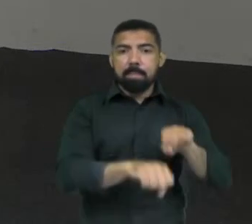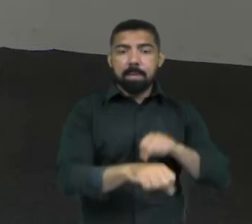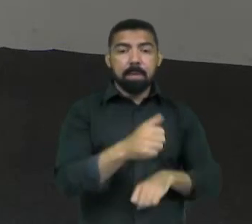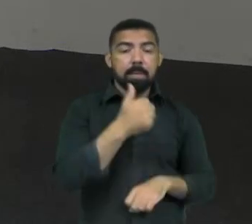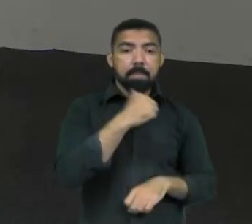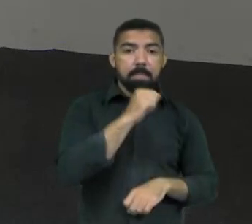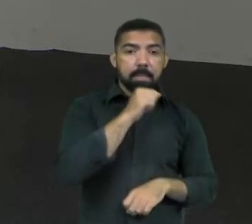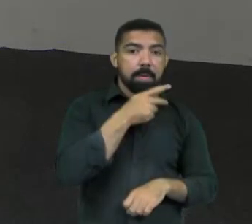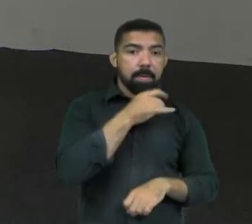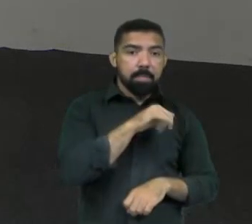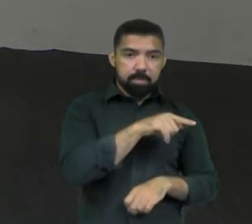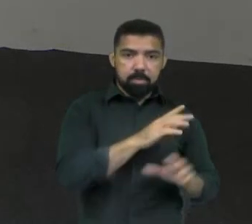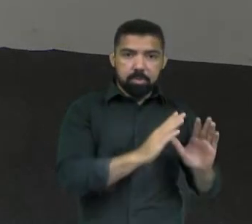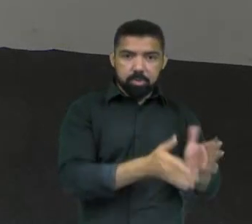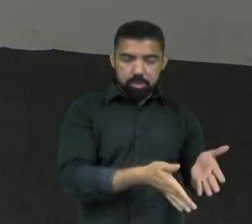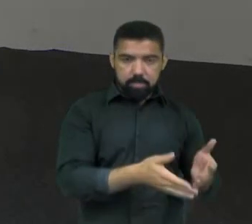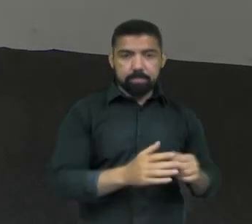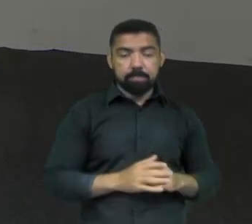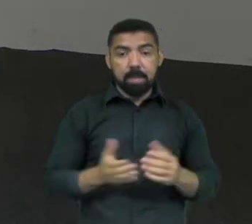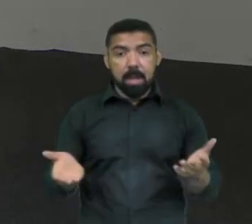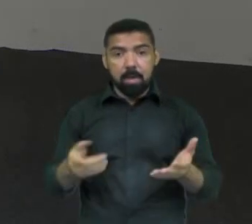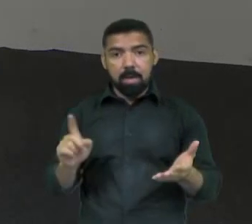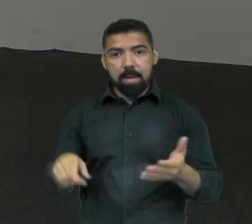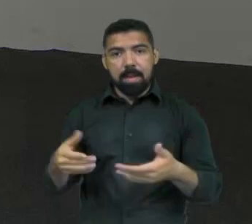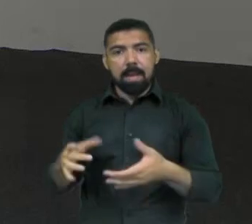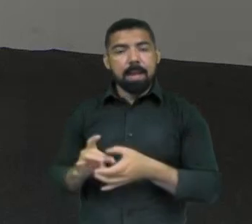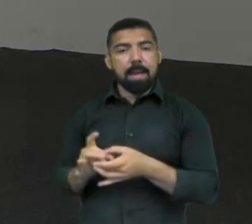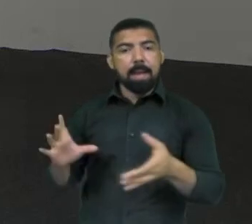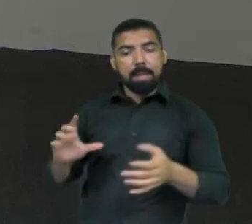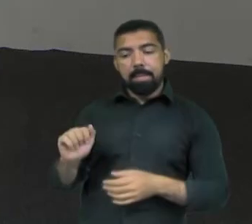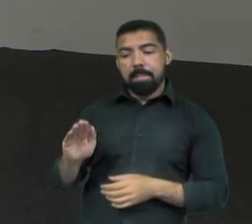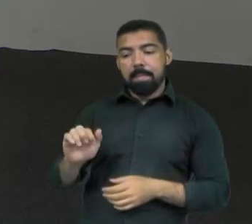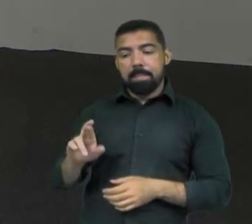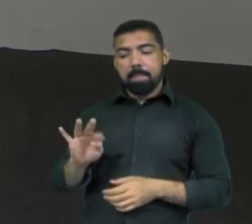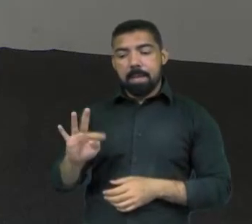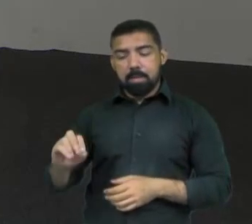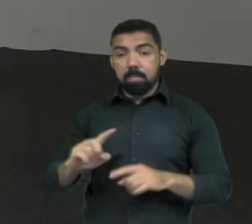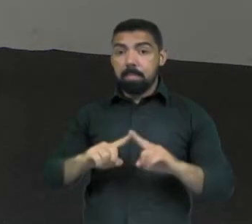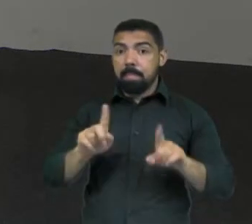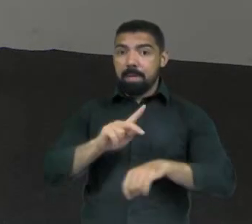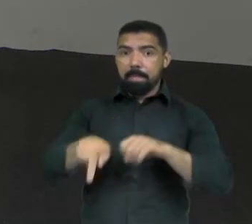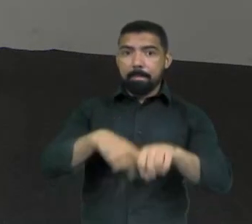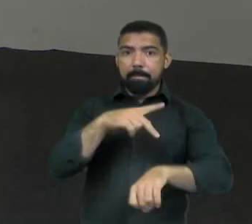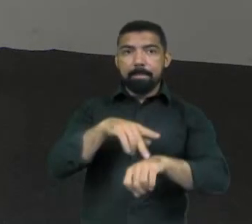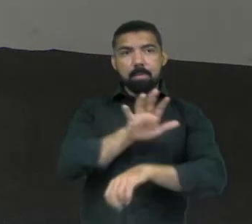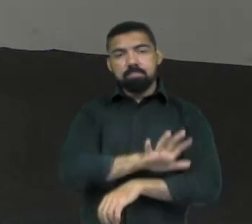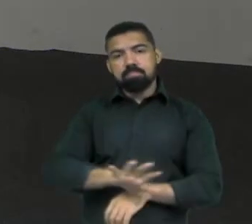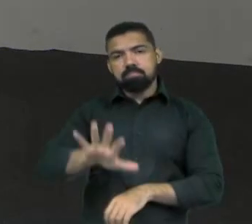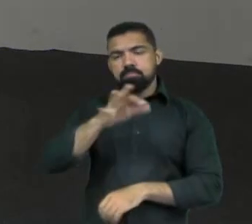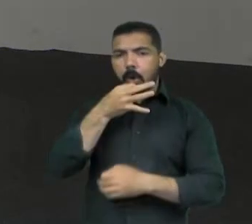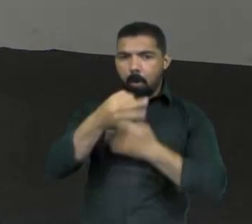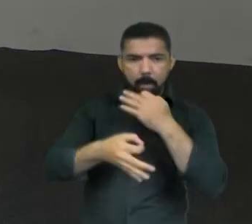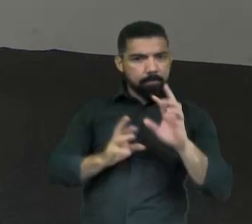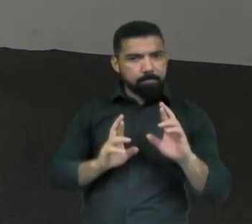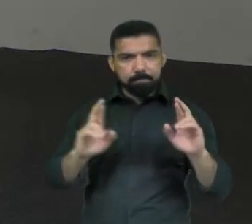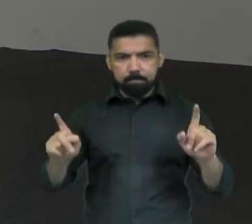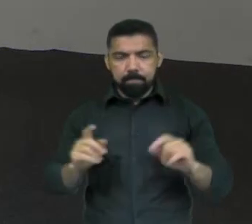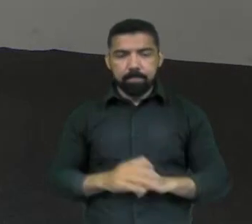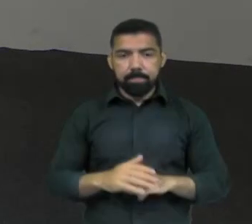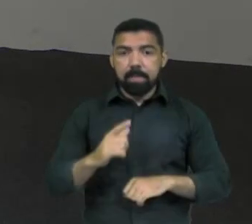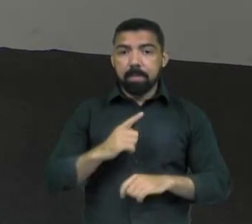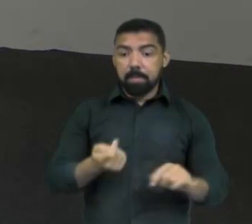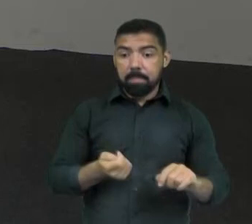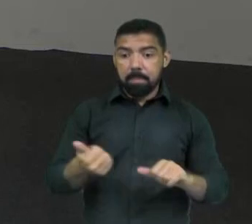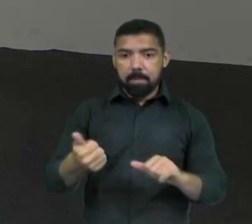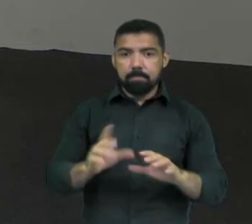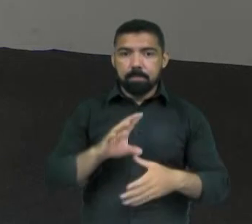próprios pais em regime aberto dividiu opiniões por todo o país. Com o benefício previsto na legislação, Suzane